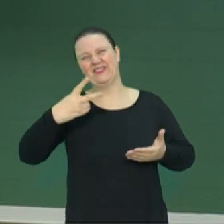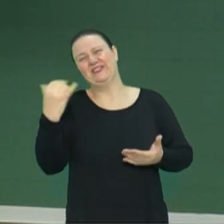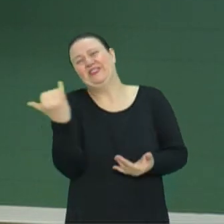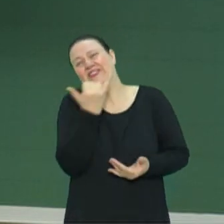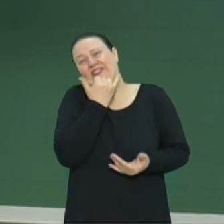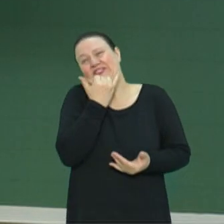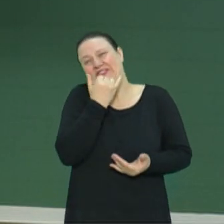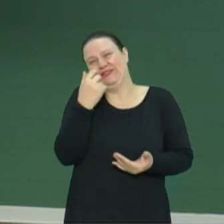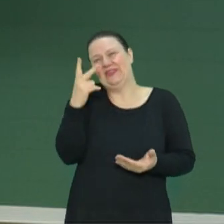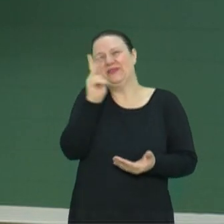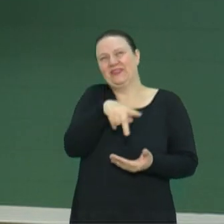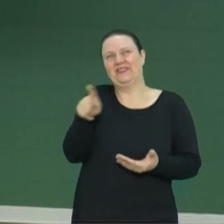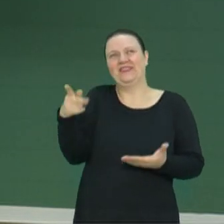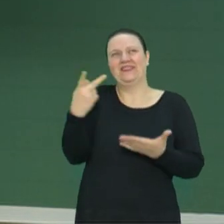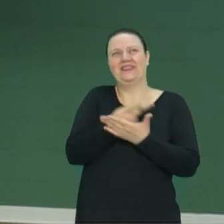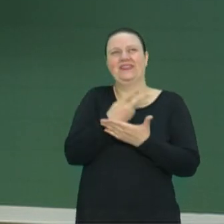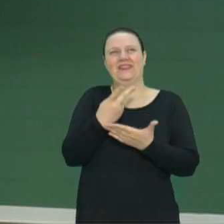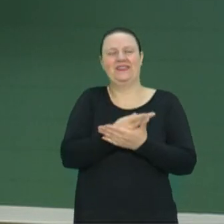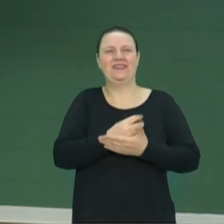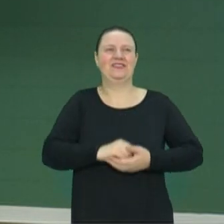ha dado errado.